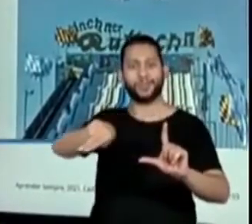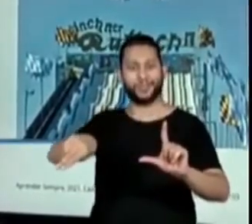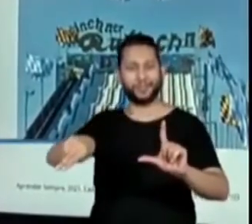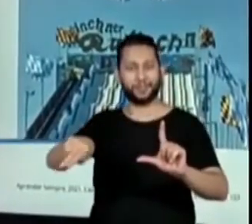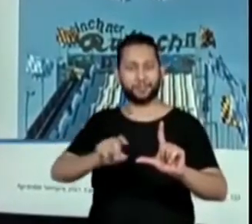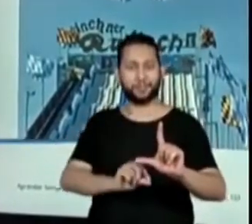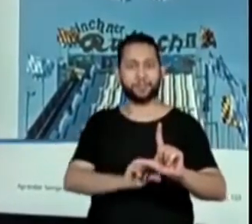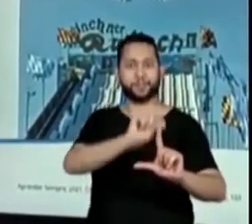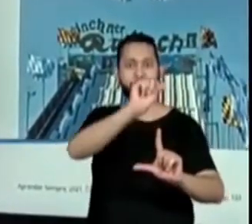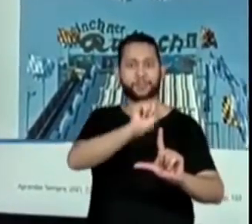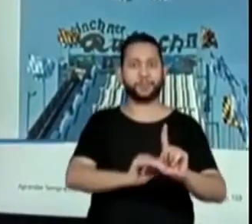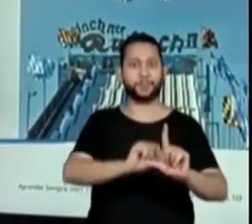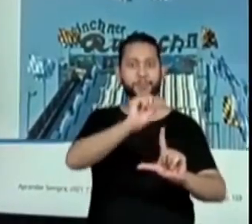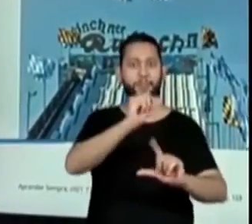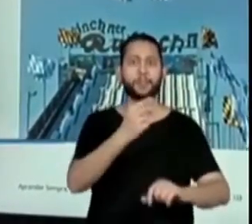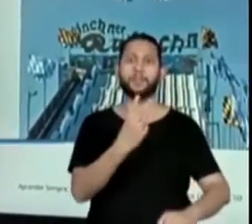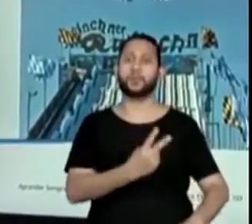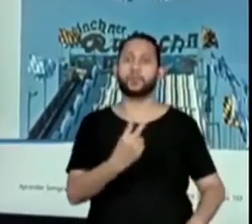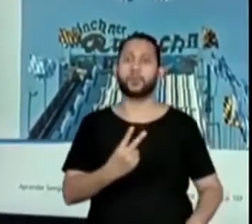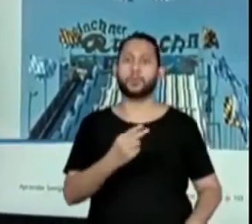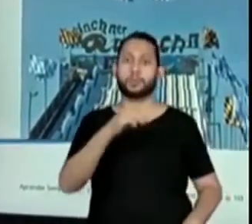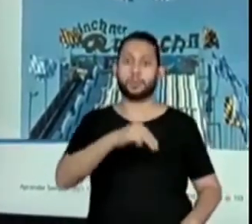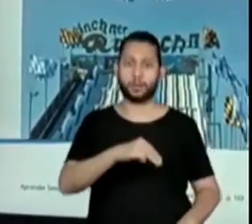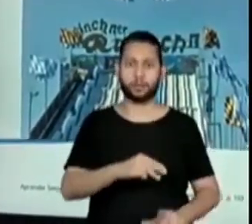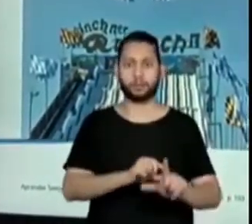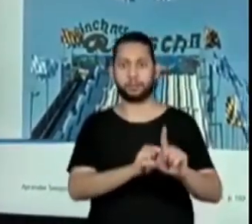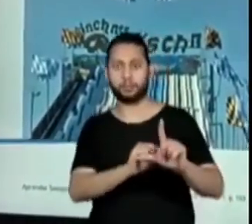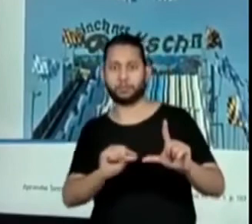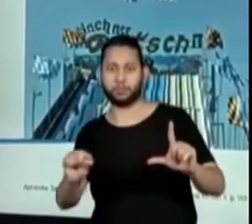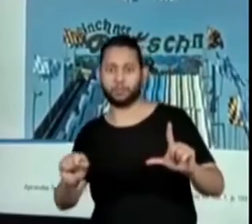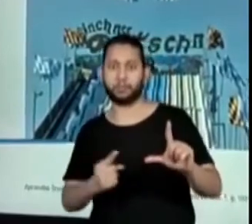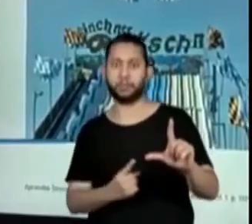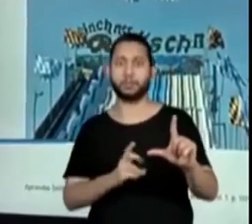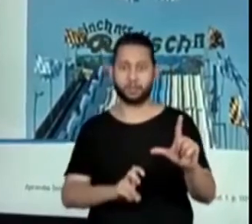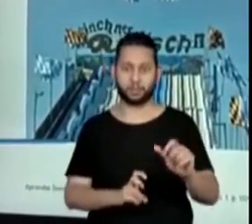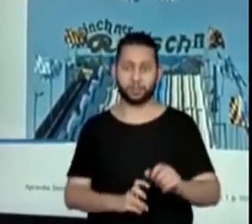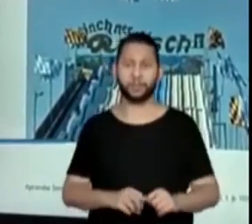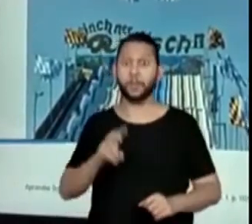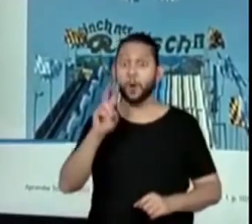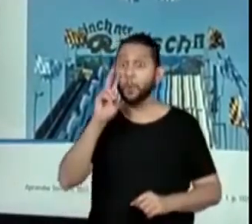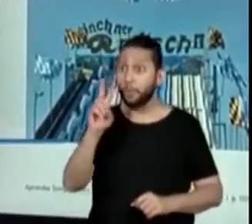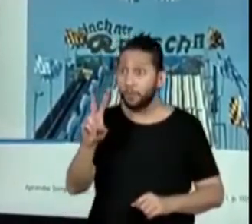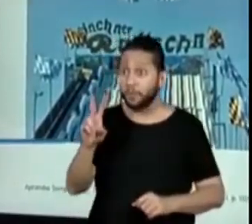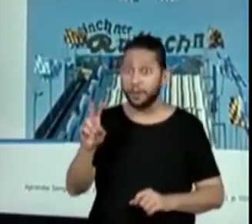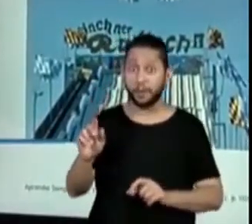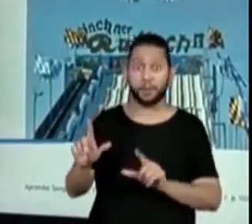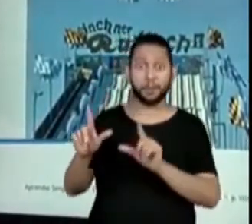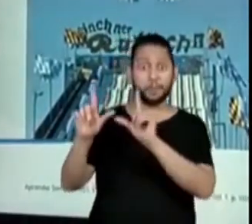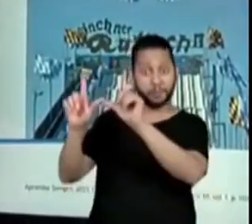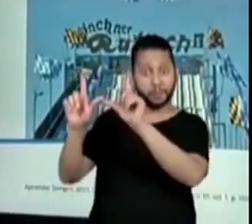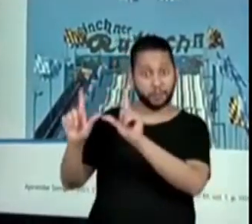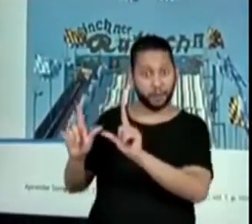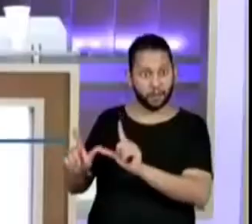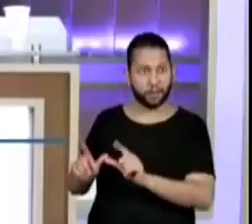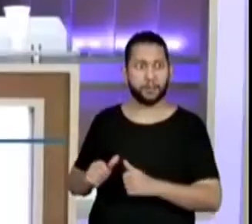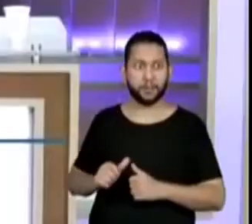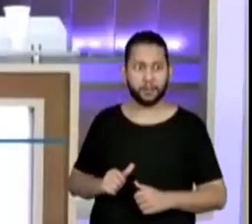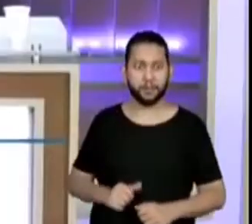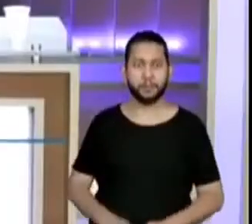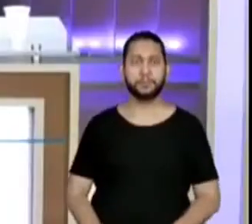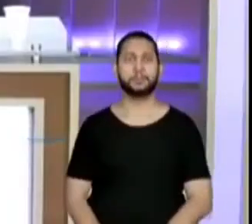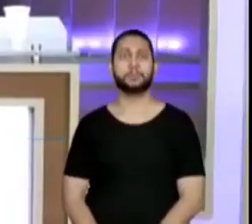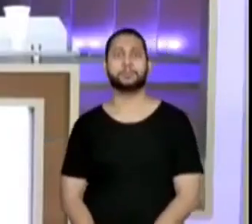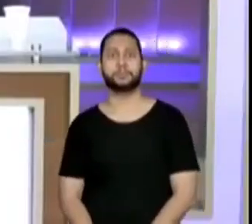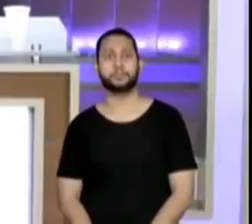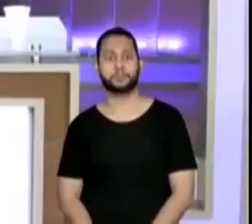turma, vamos agora analisar ângulos retos nas placas, tá bem? Para a gente poder encerrar. Boa! Bora lá! Voltando